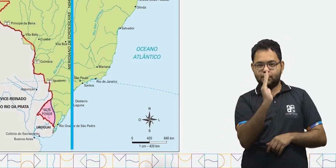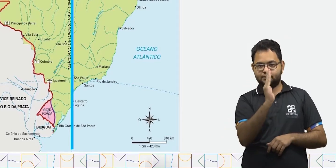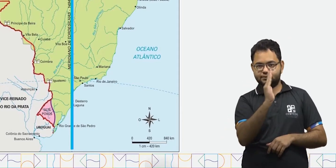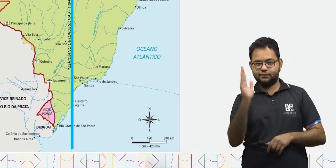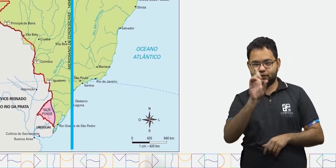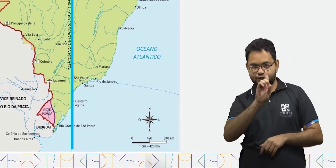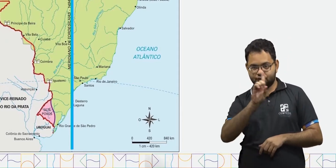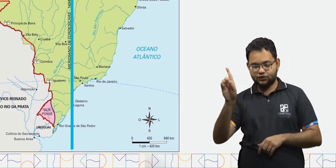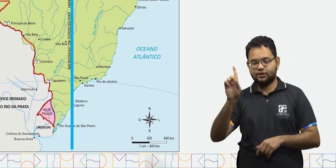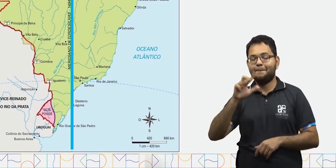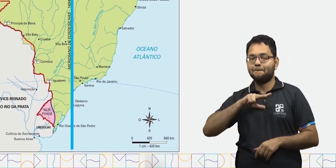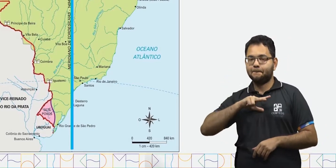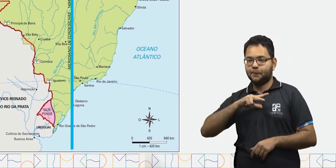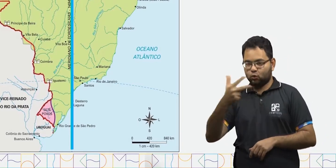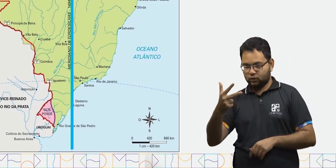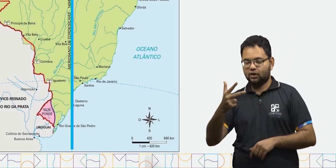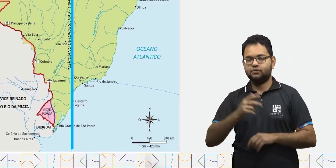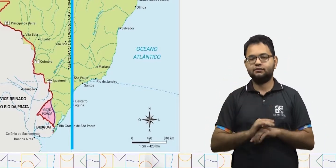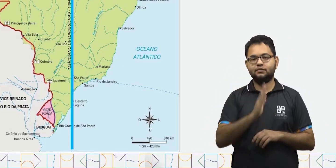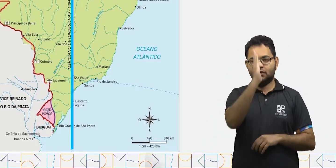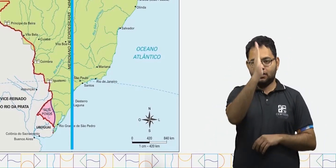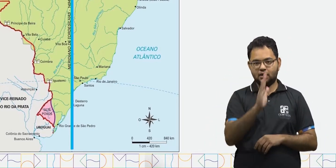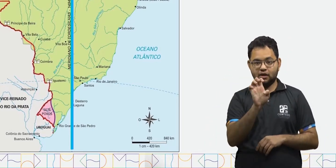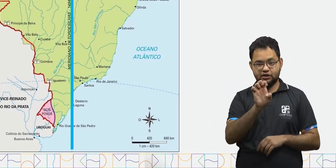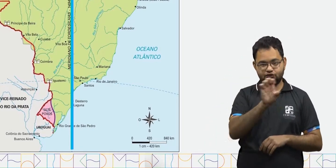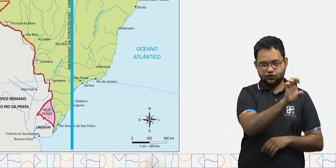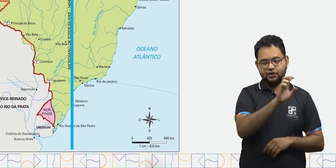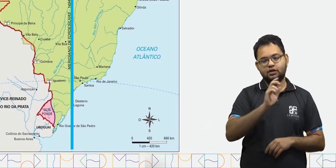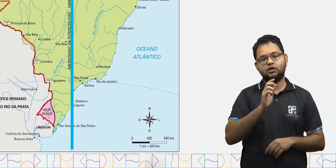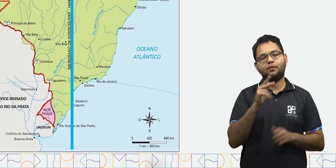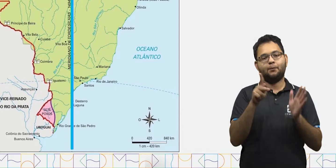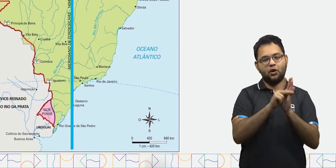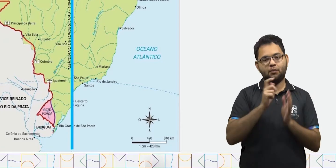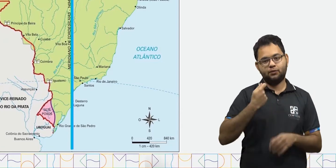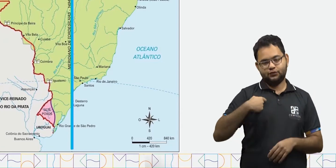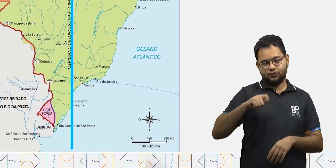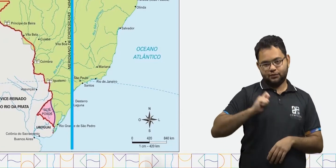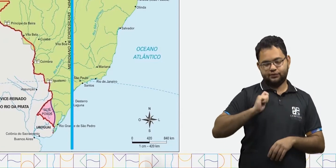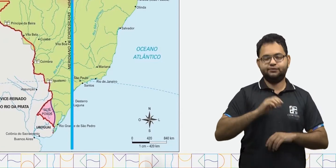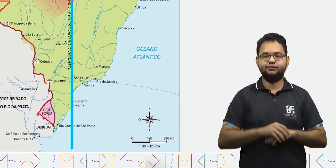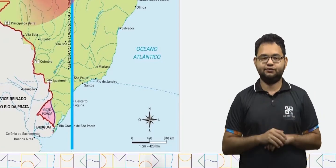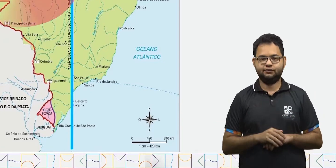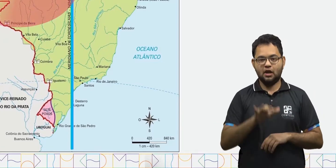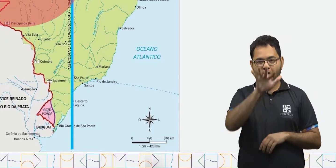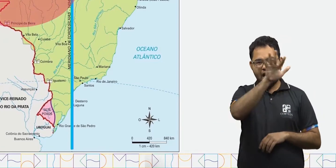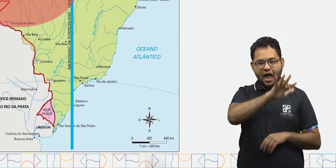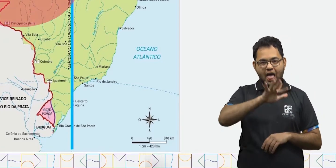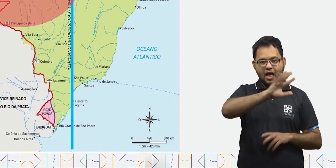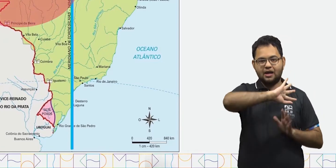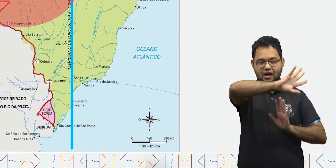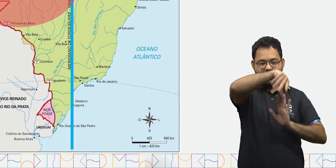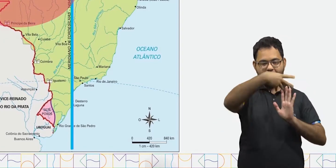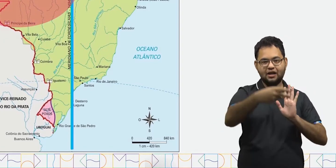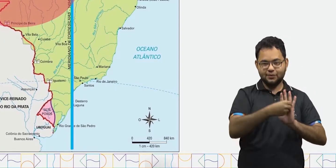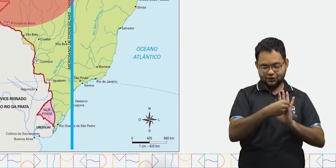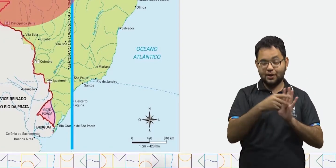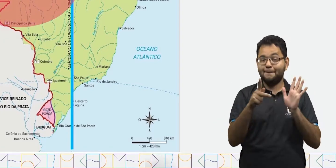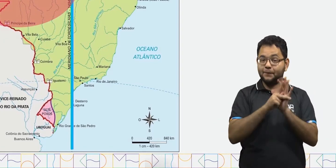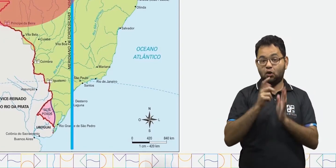direito ficava a parte de Portugal e no lado esquerdo o da Espanha. A Amazônia fazia parte das